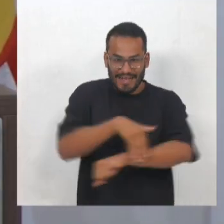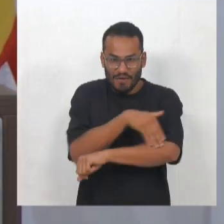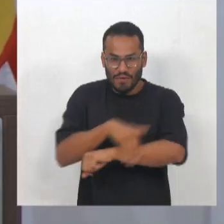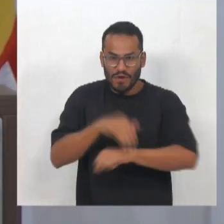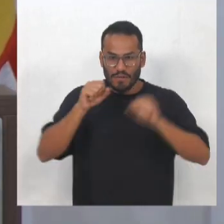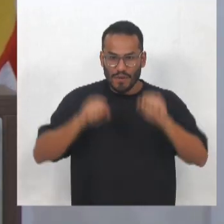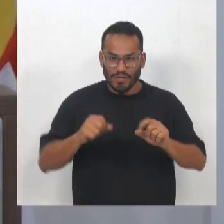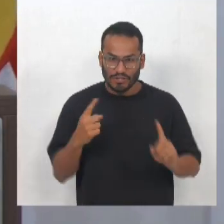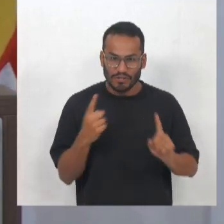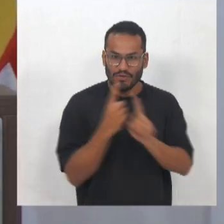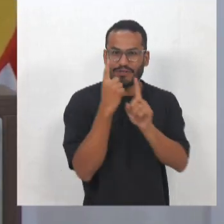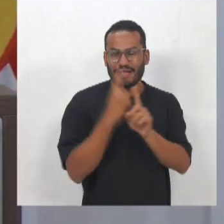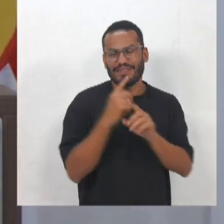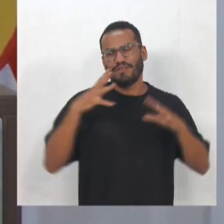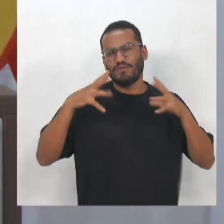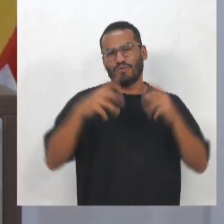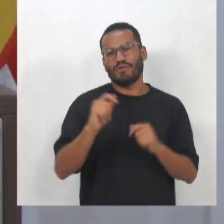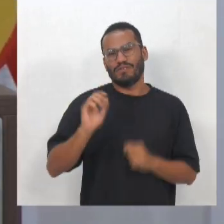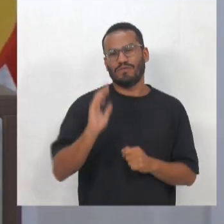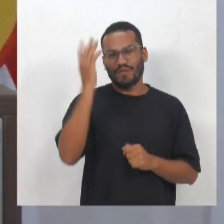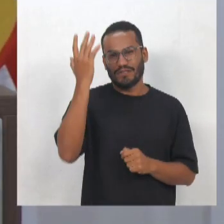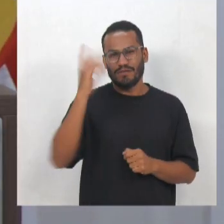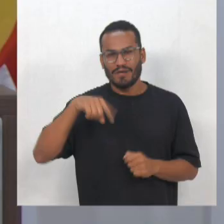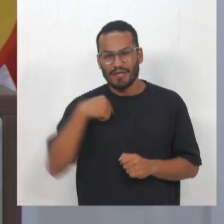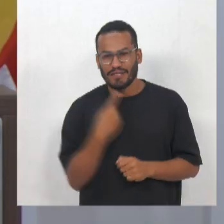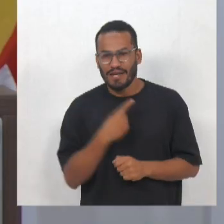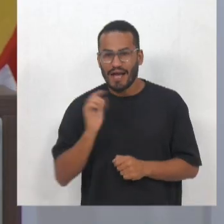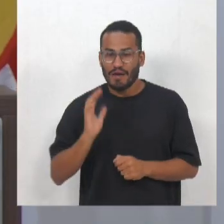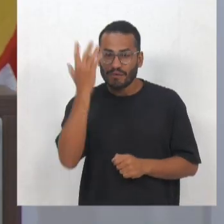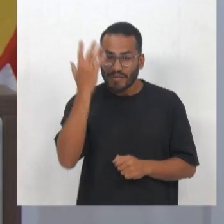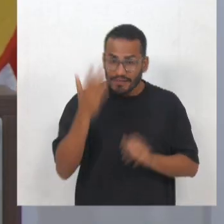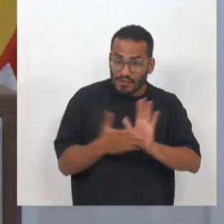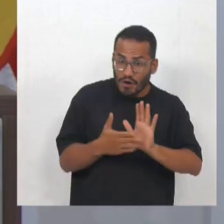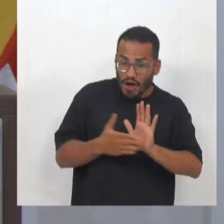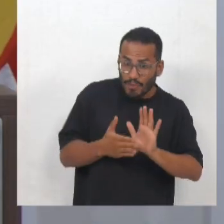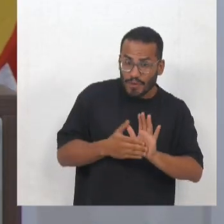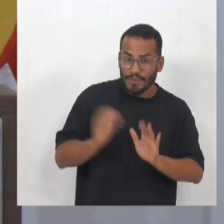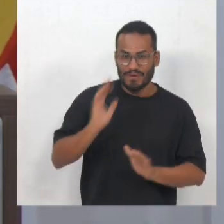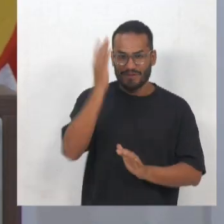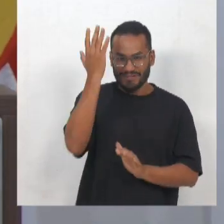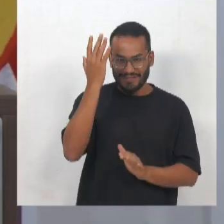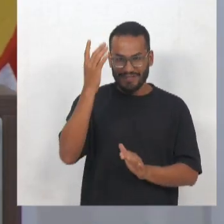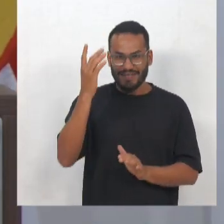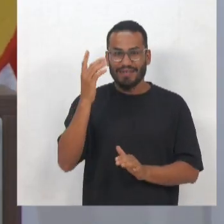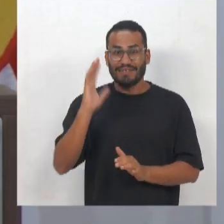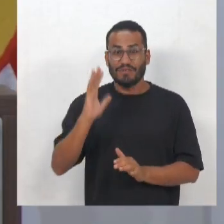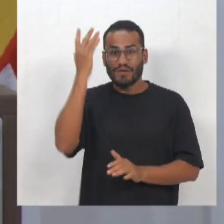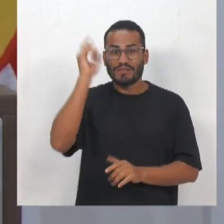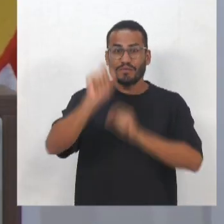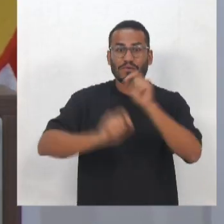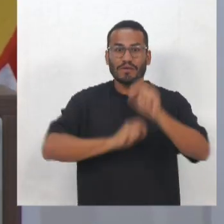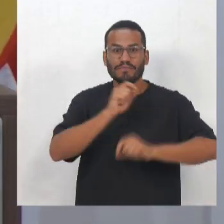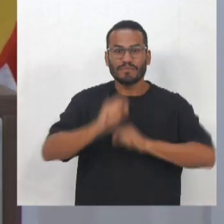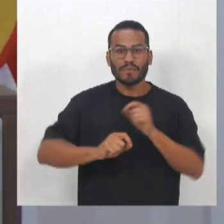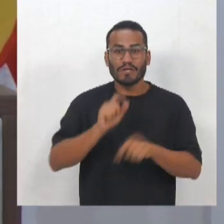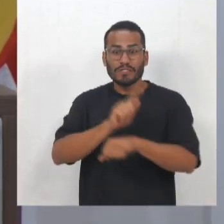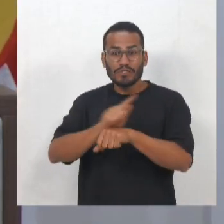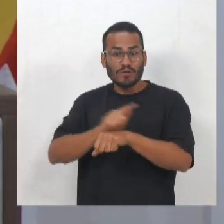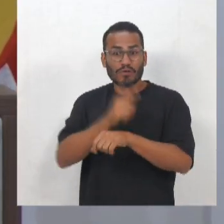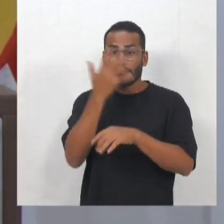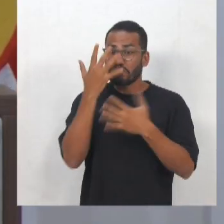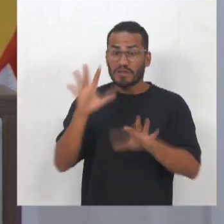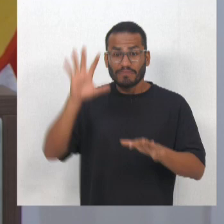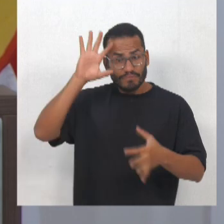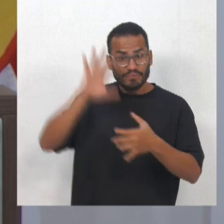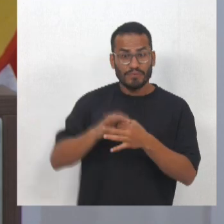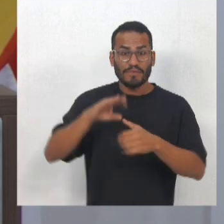pode encontrá-lo. Então tem toda essa situação que a gente acontece e cobra isso para que não aconteça. Inclusive, teve uma situação que um gestor que não quis se identificar,